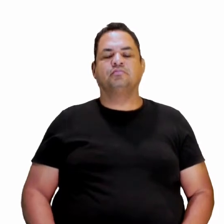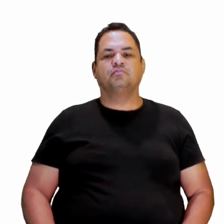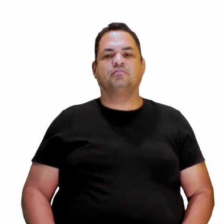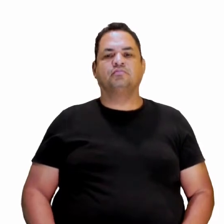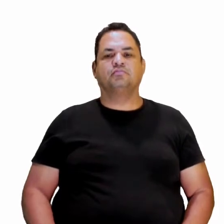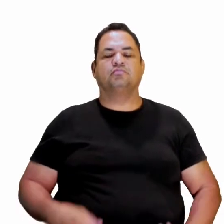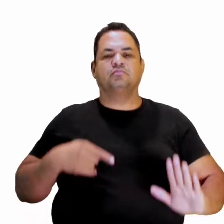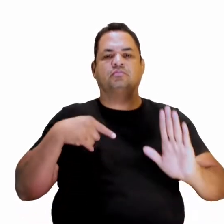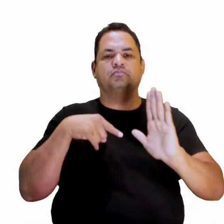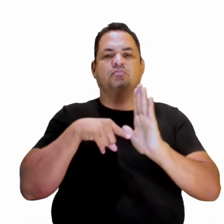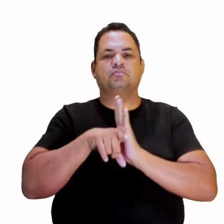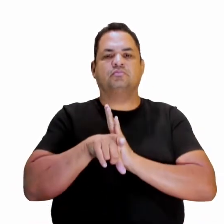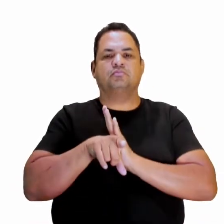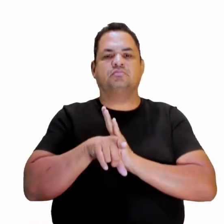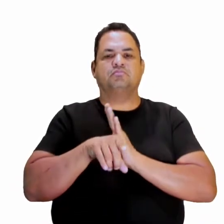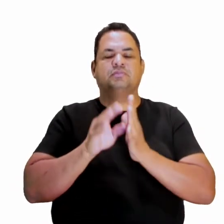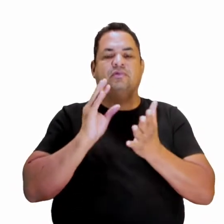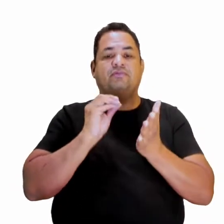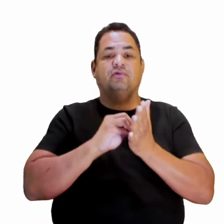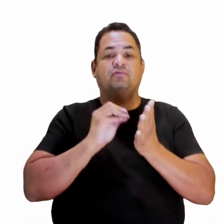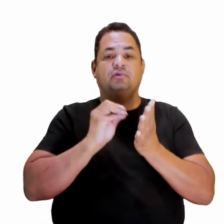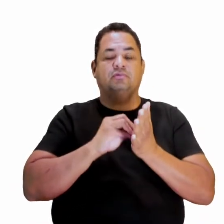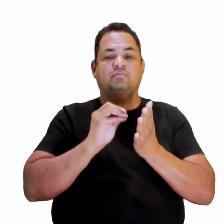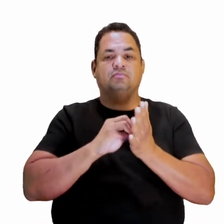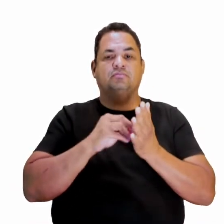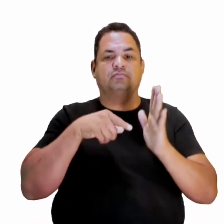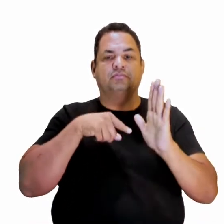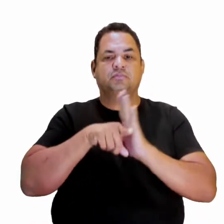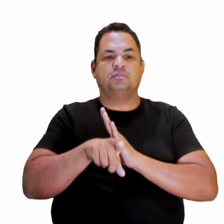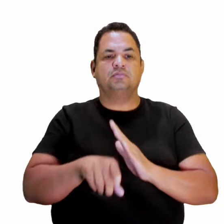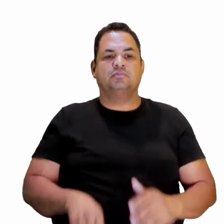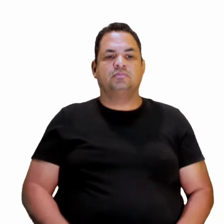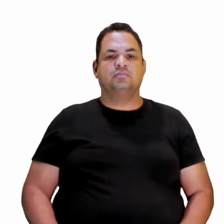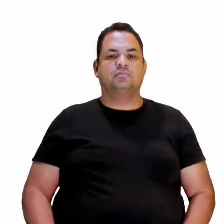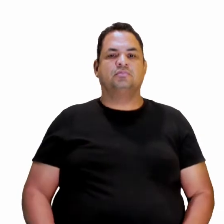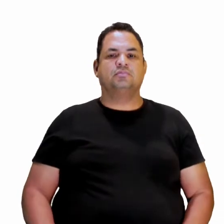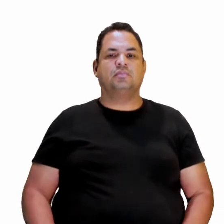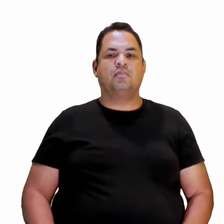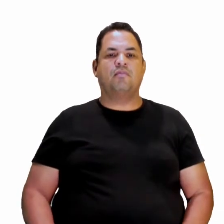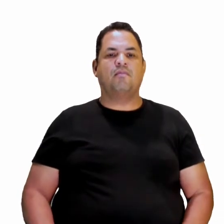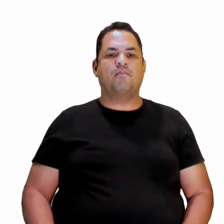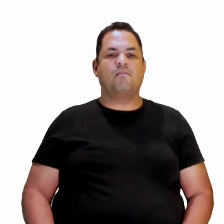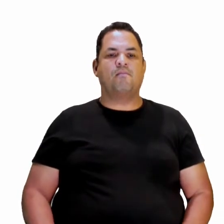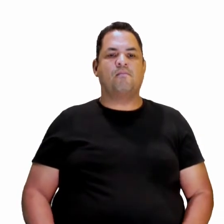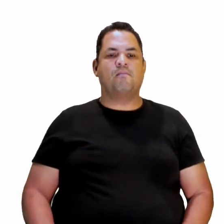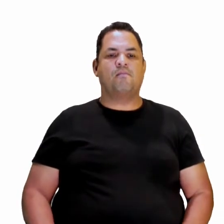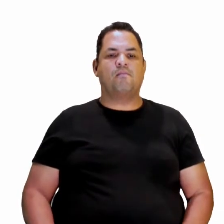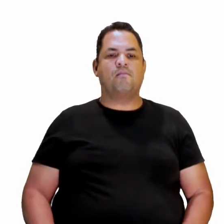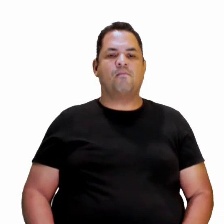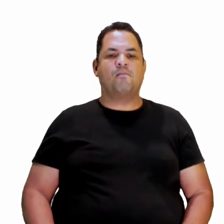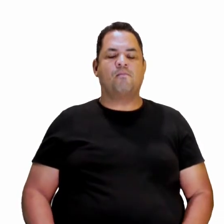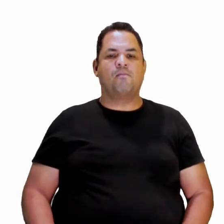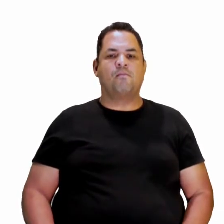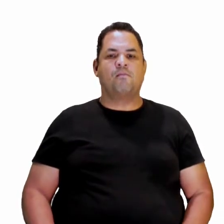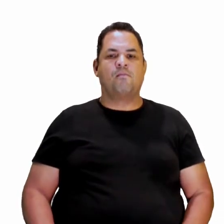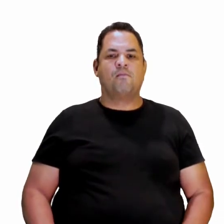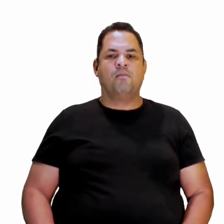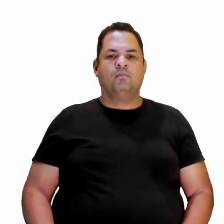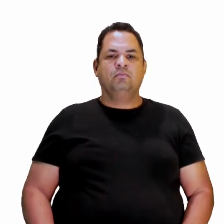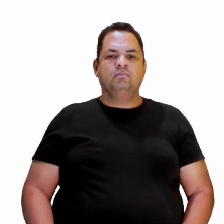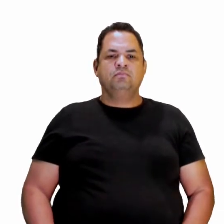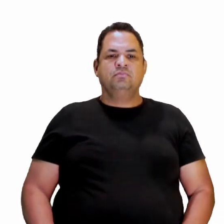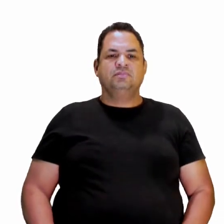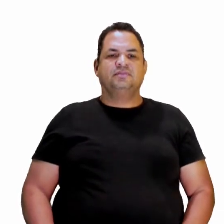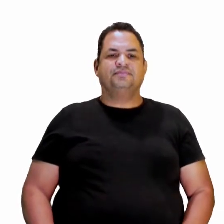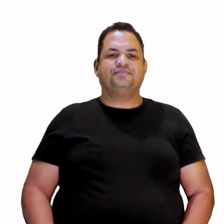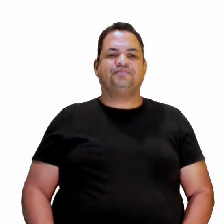a pergunta está incompleta. What do you think is the correct option to complete the